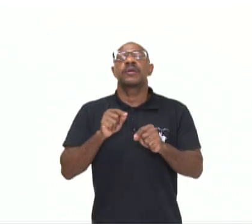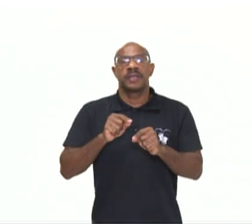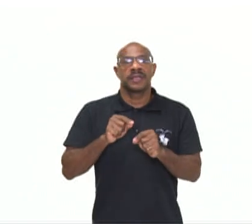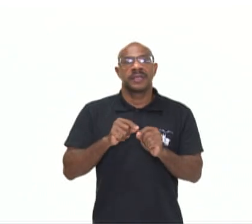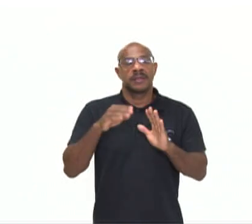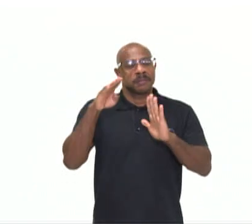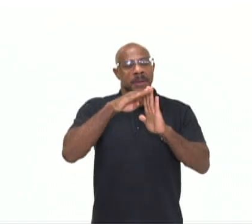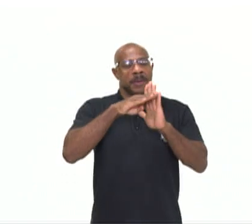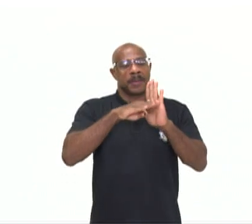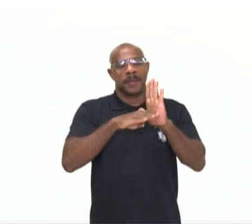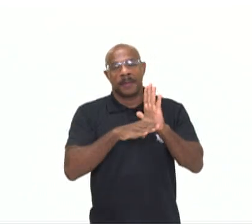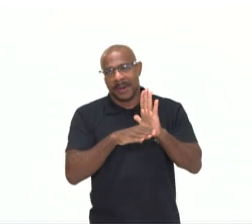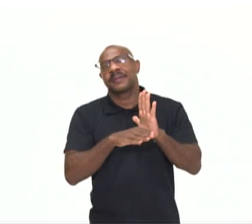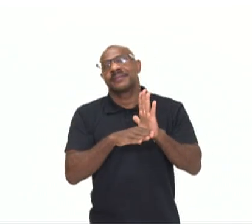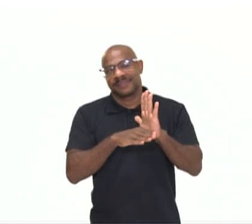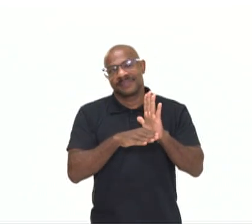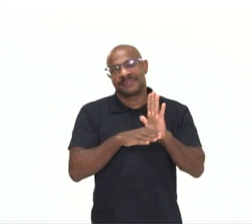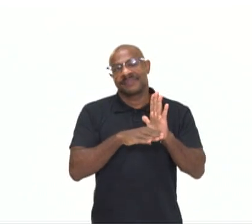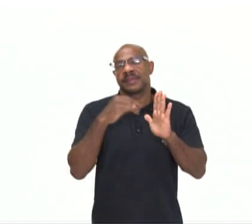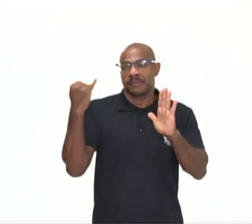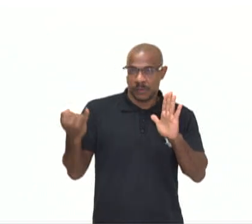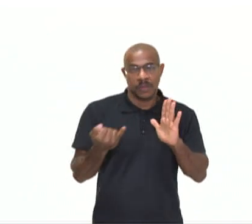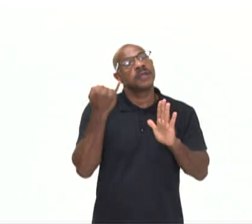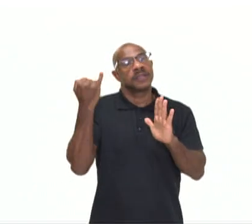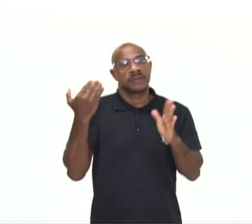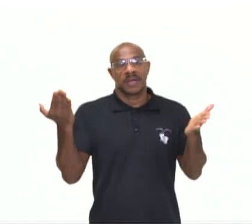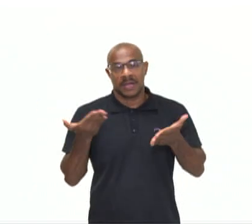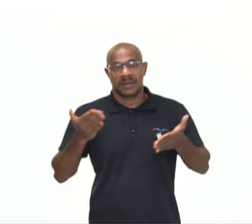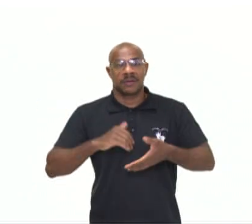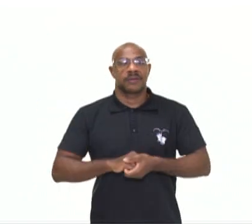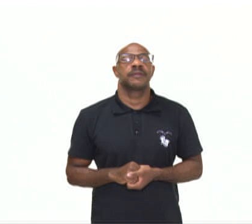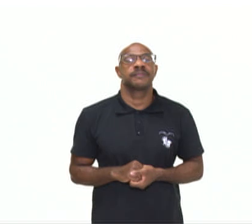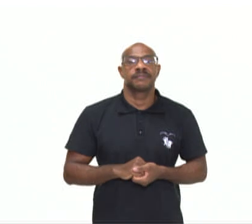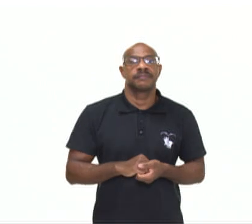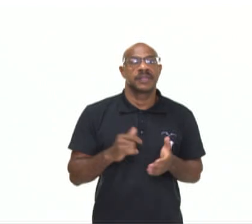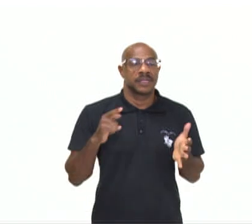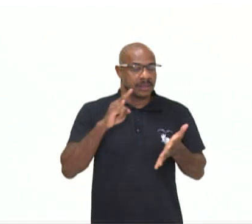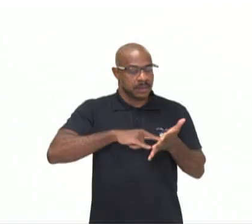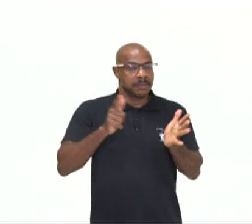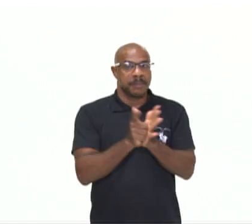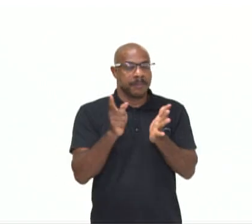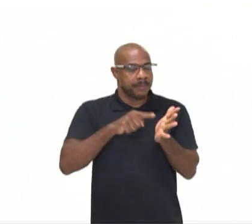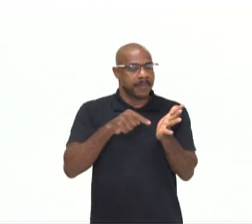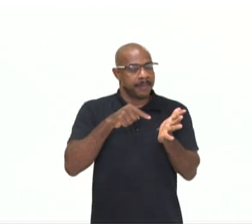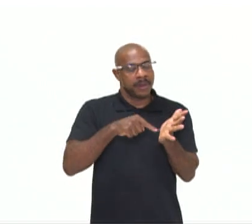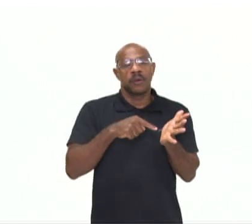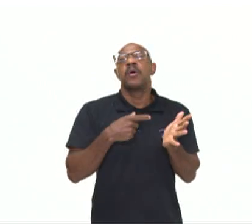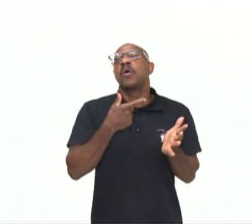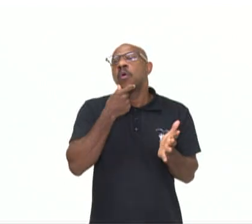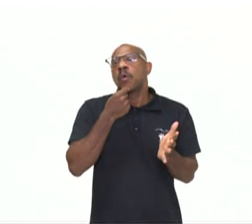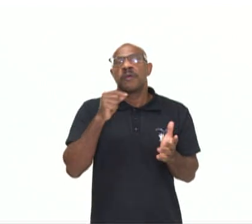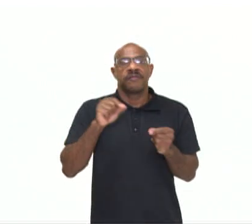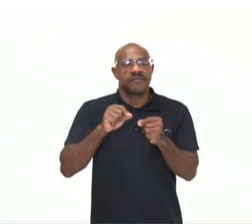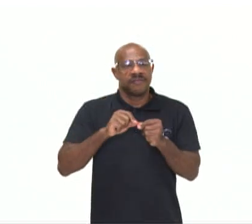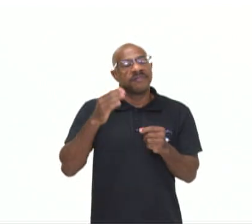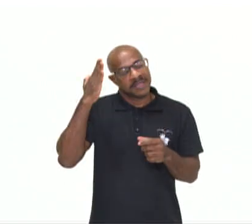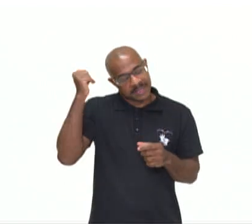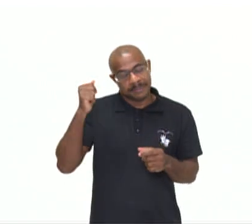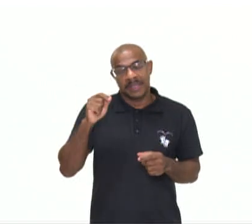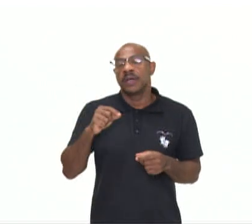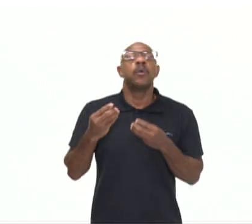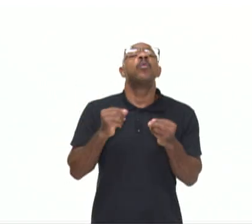essa etapa é muito importante pois com esse documento documento em mãos o entrevistador saberá o que